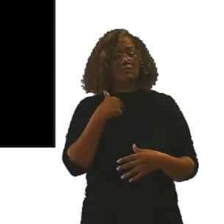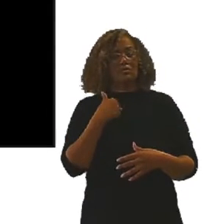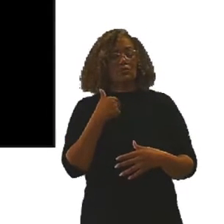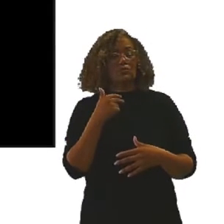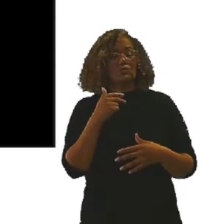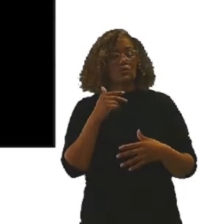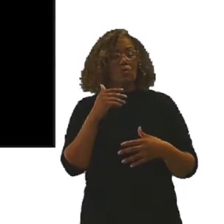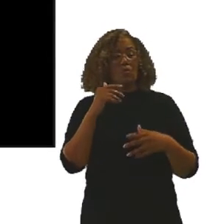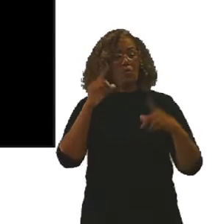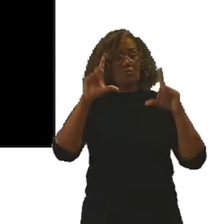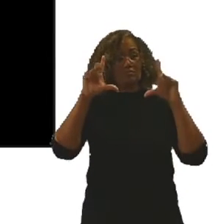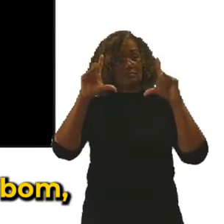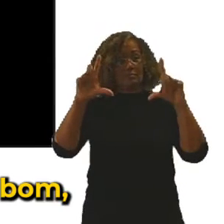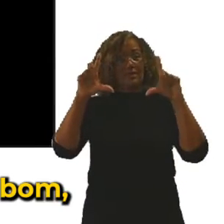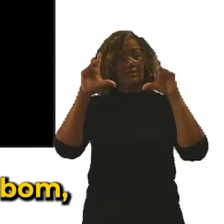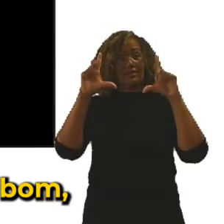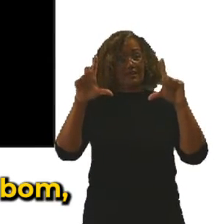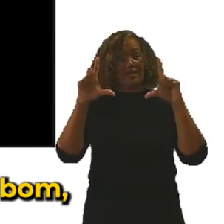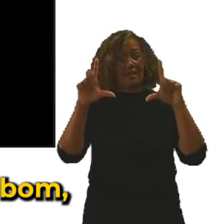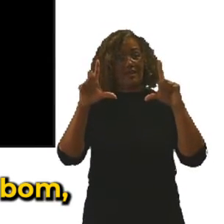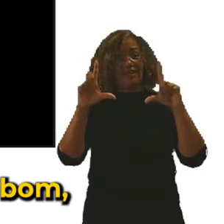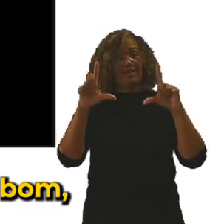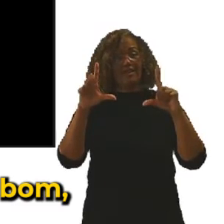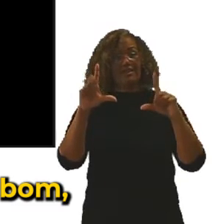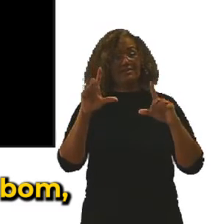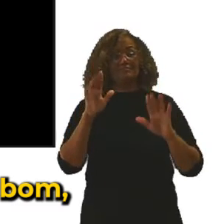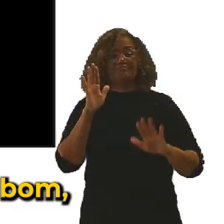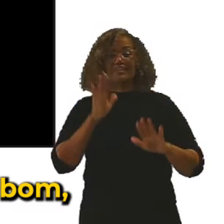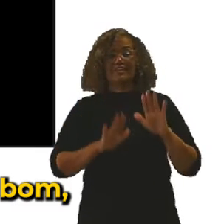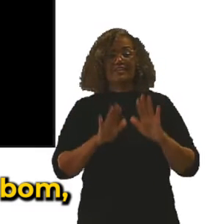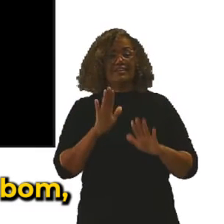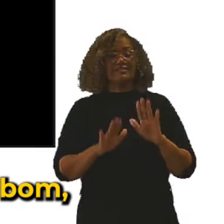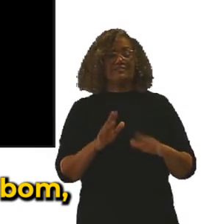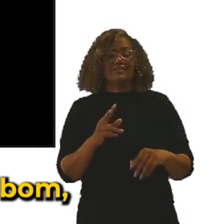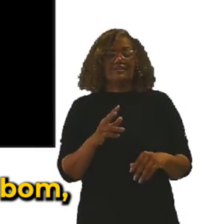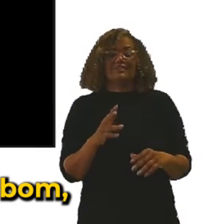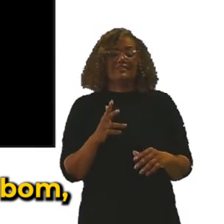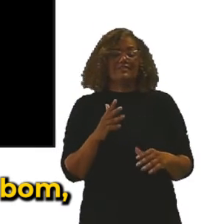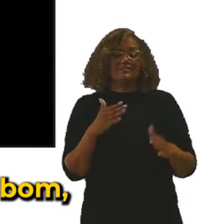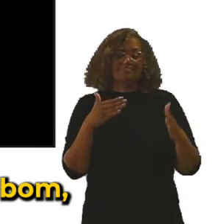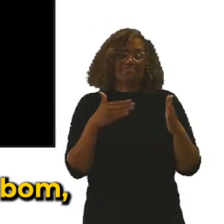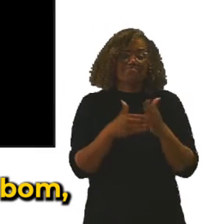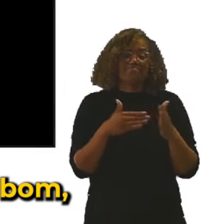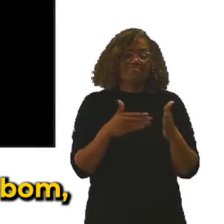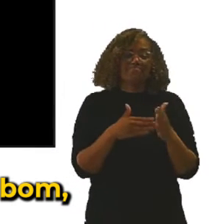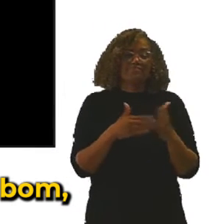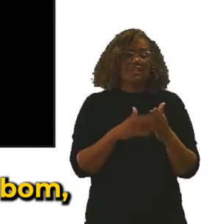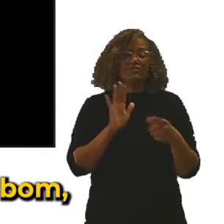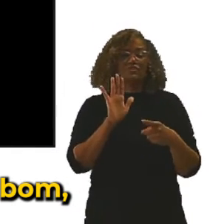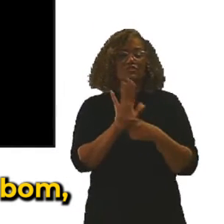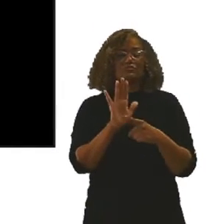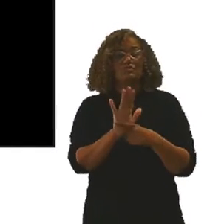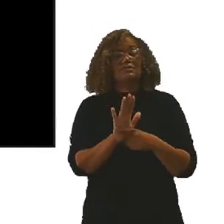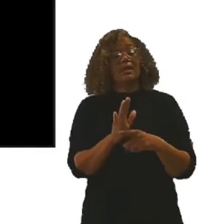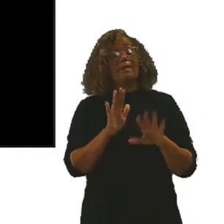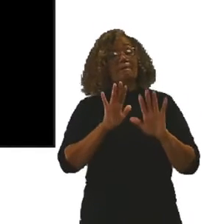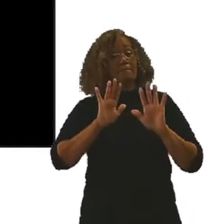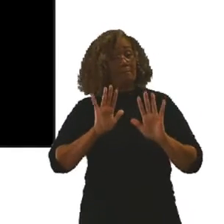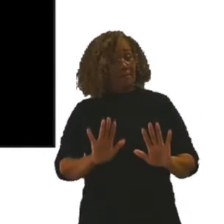que ela me impede de eu partilhar aqui o slide.